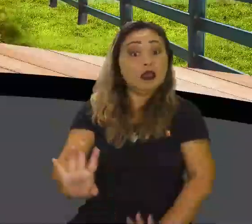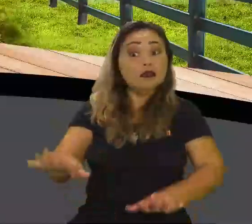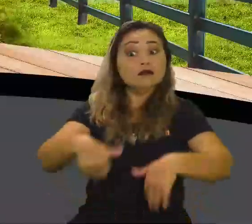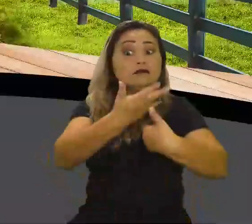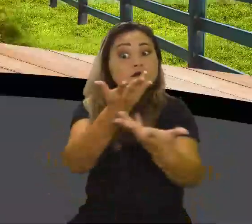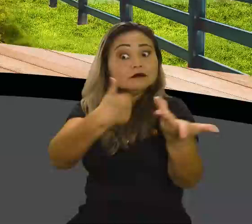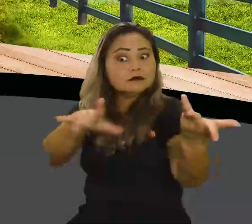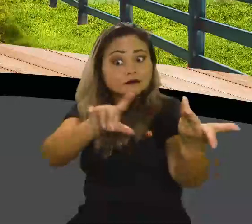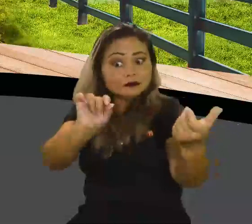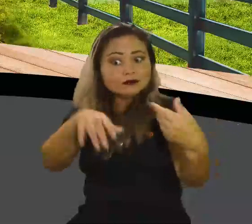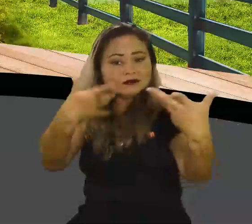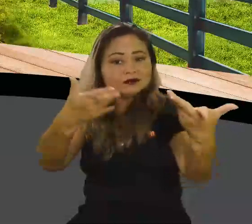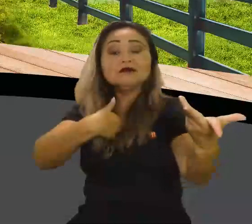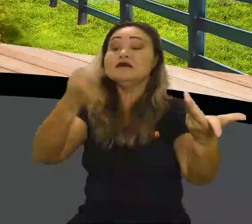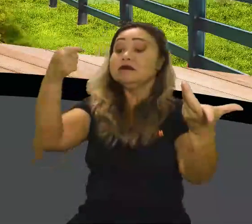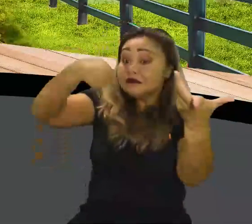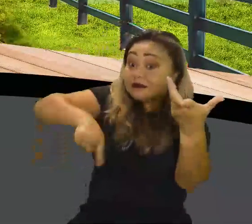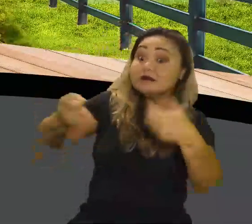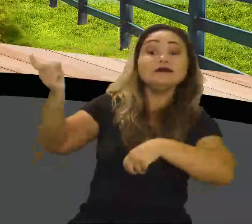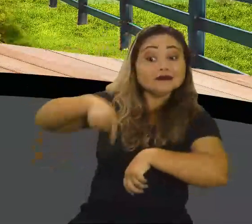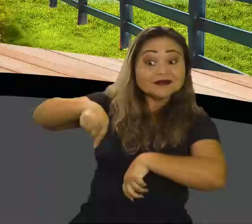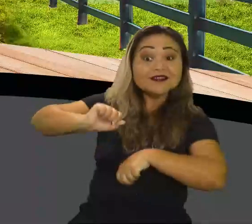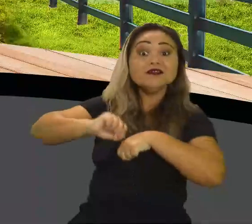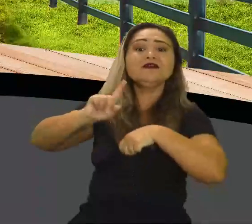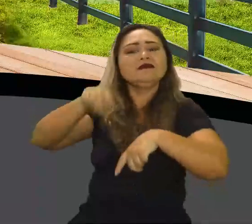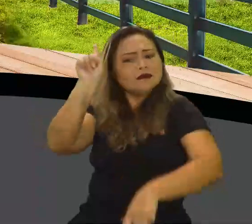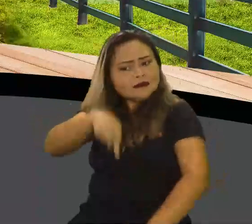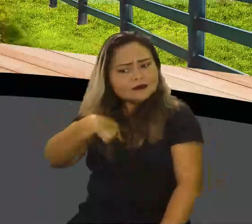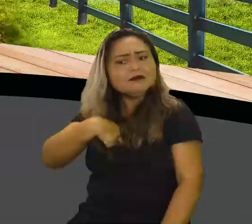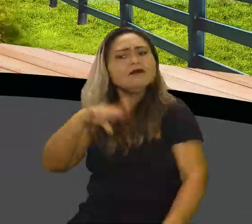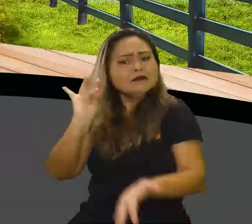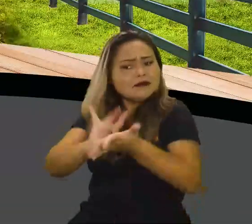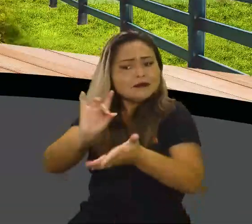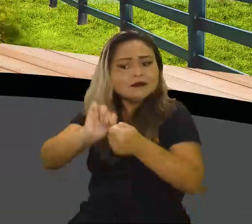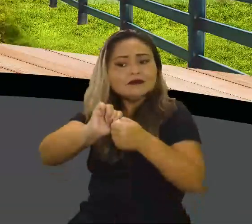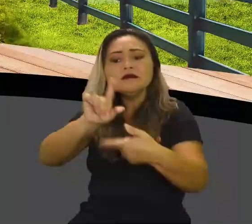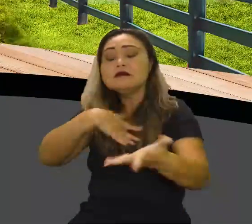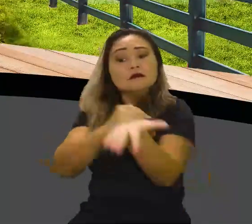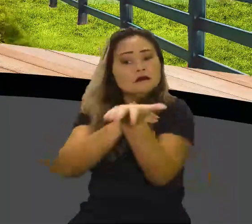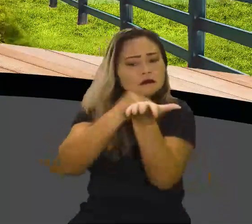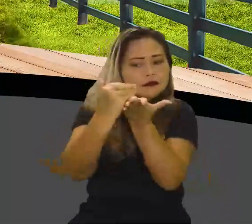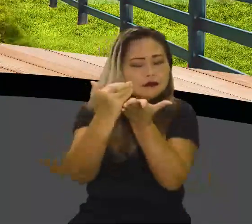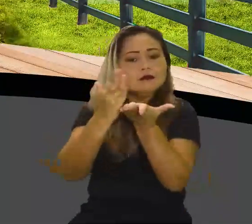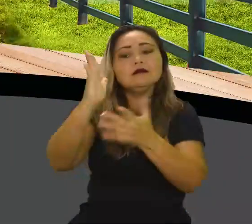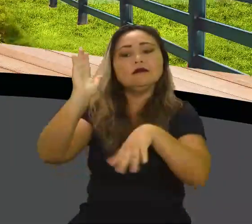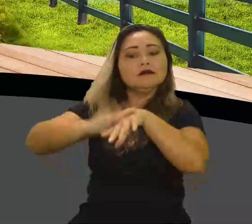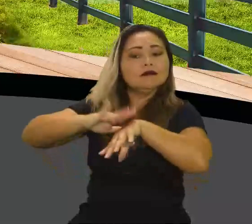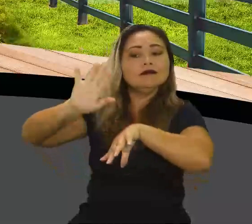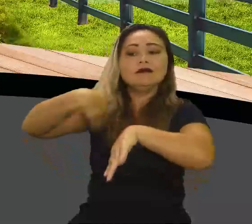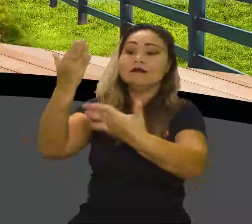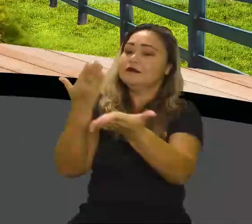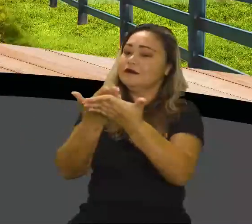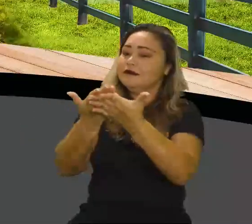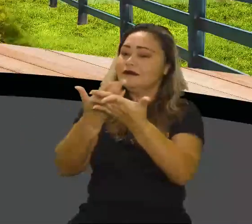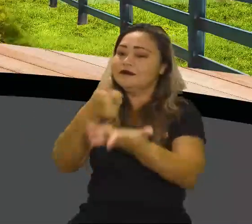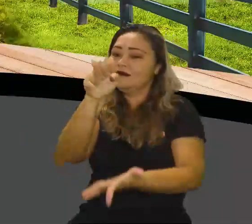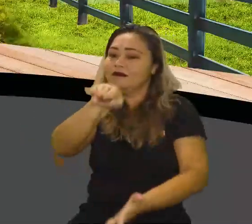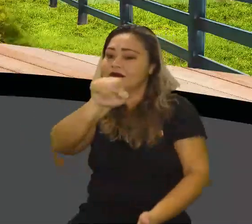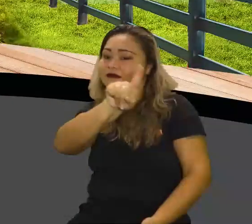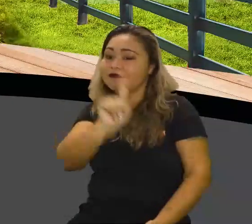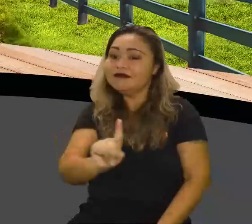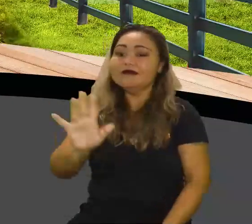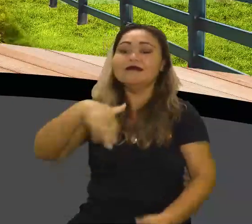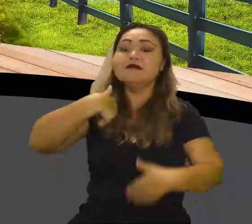E aí, meus queridos, estamos de volta, isso mesmo! Vamos começar mais uma aula aqui na